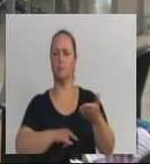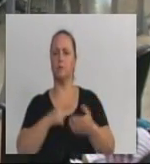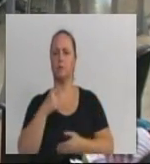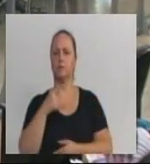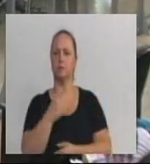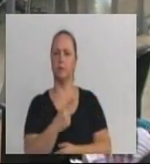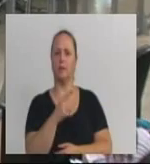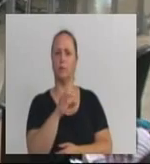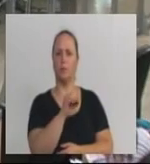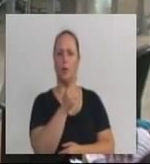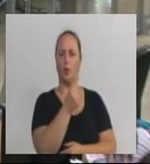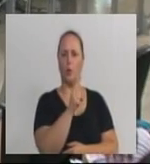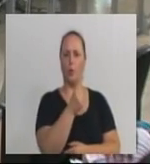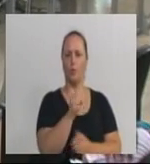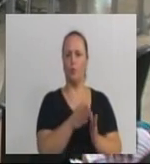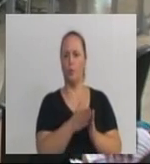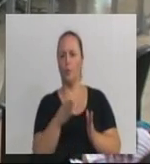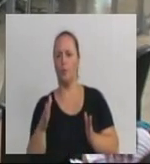108 a 111,